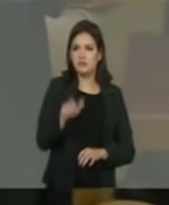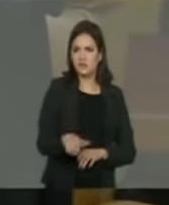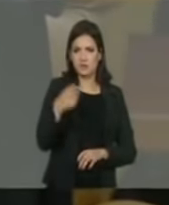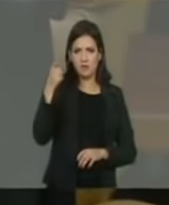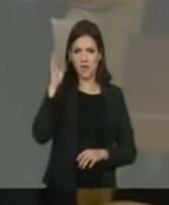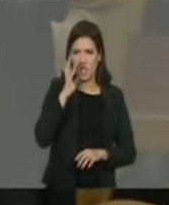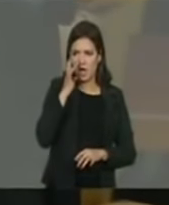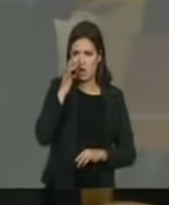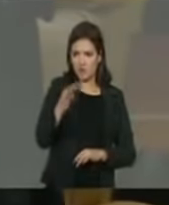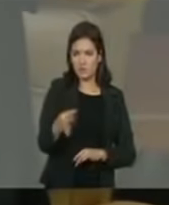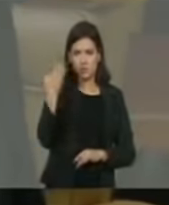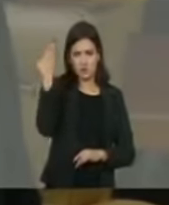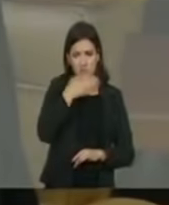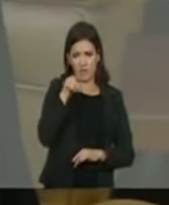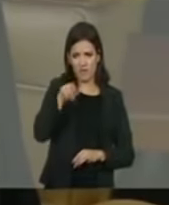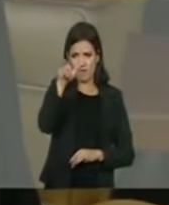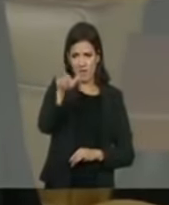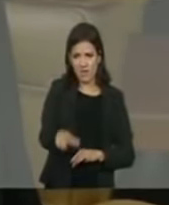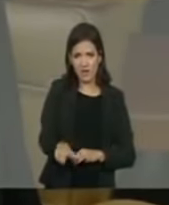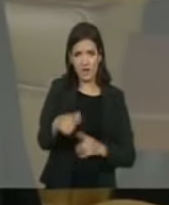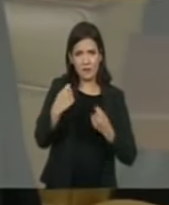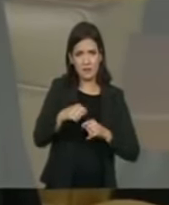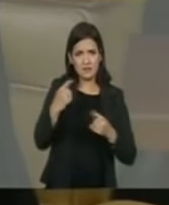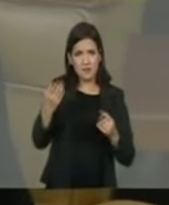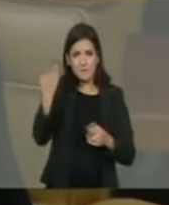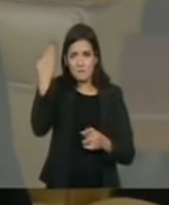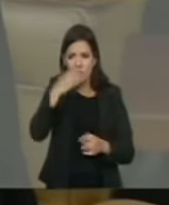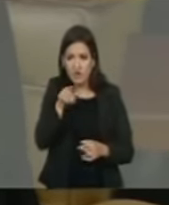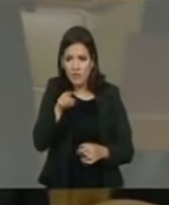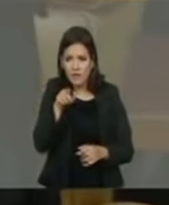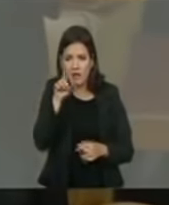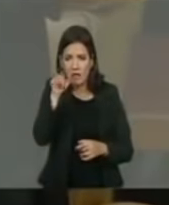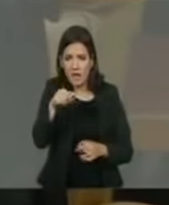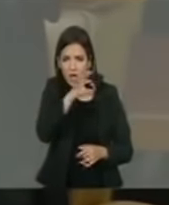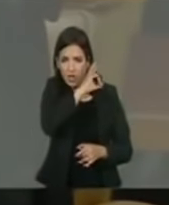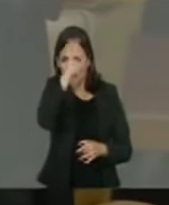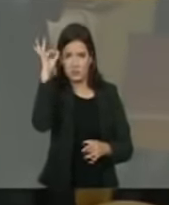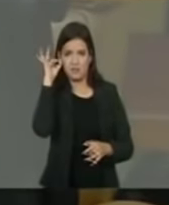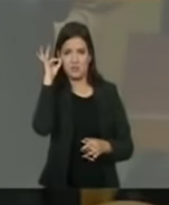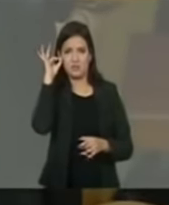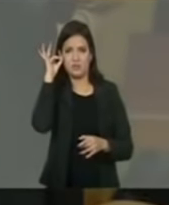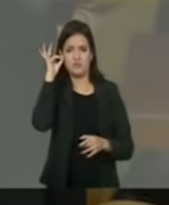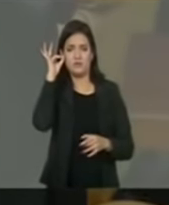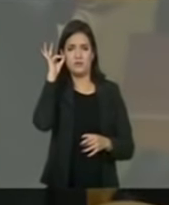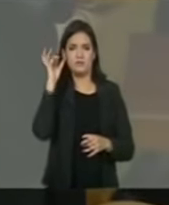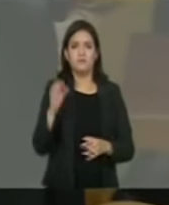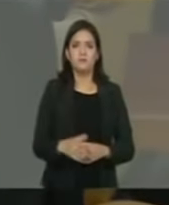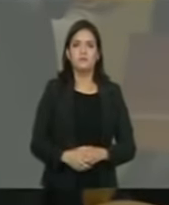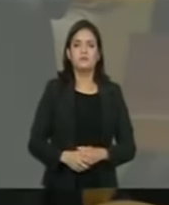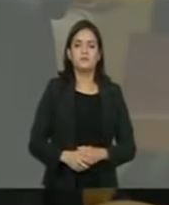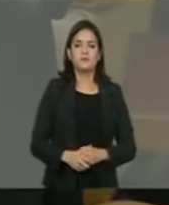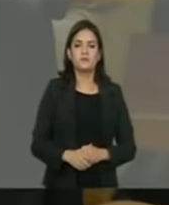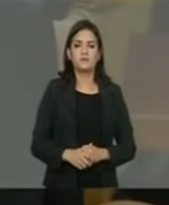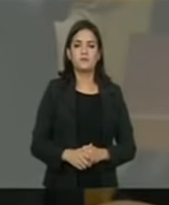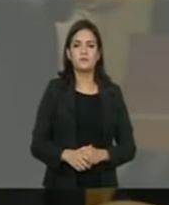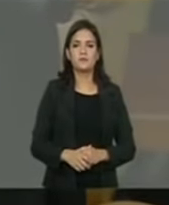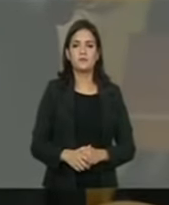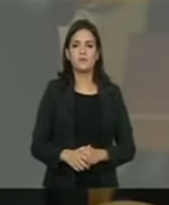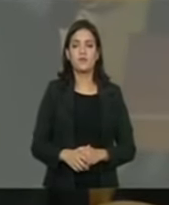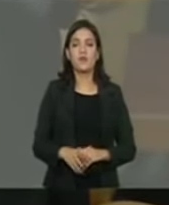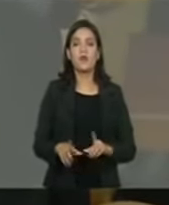cabendo ao el prova em contrário as aspas a considerar ainda